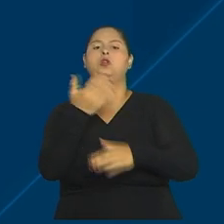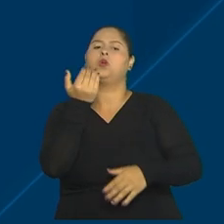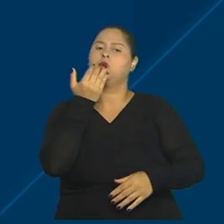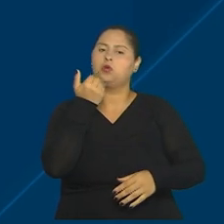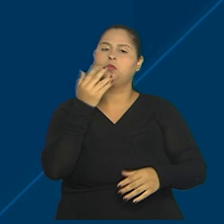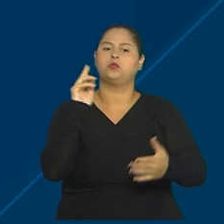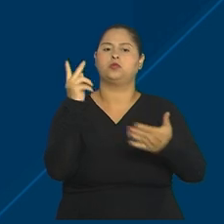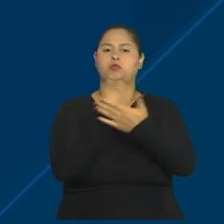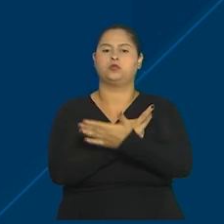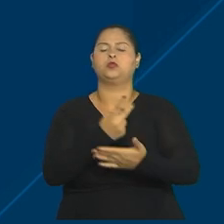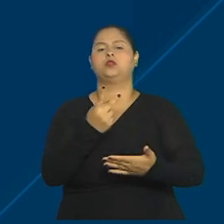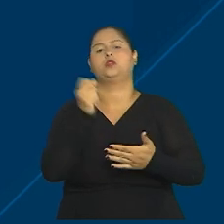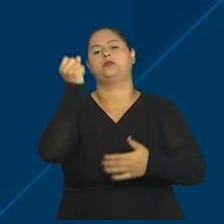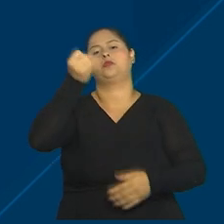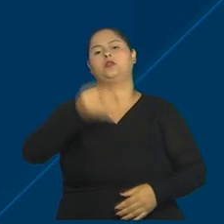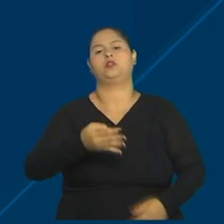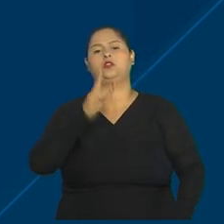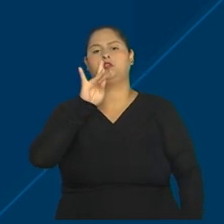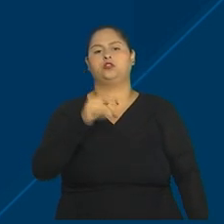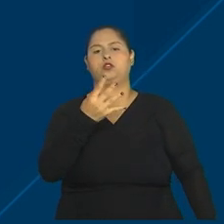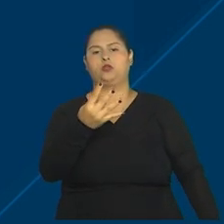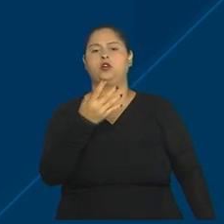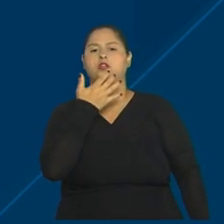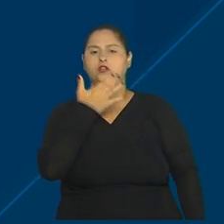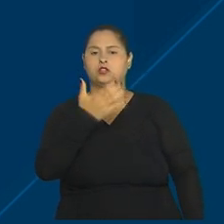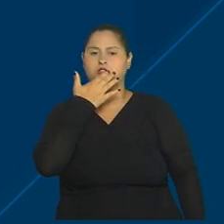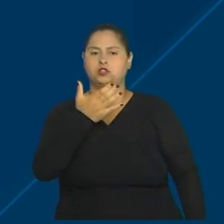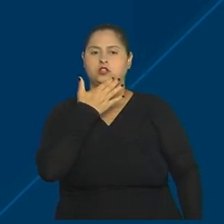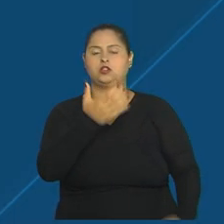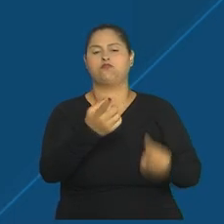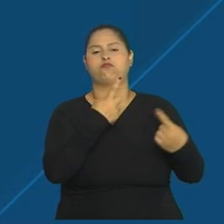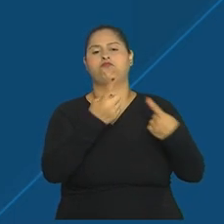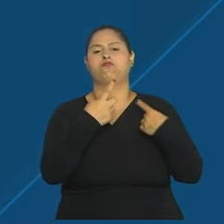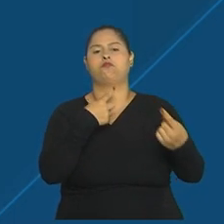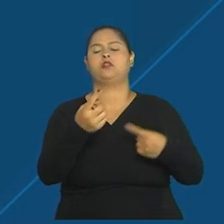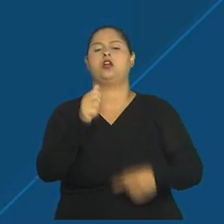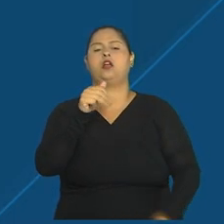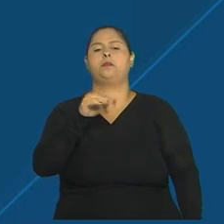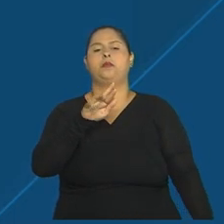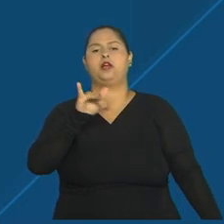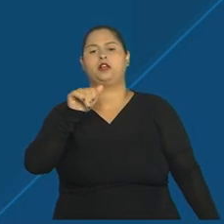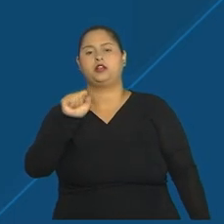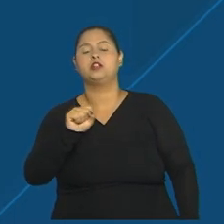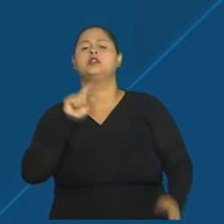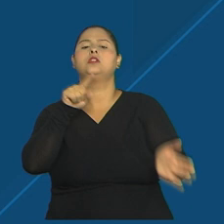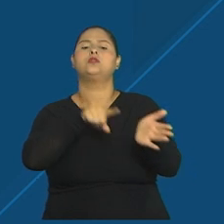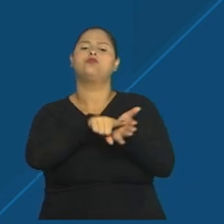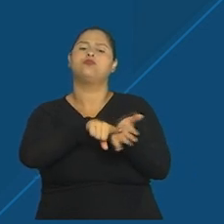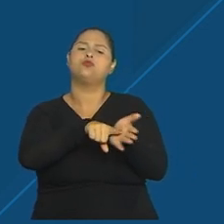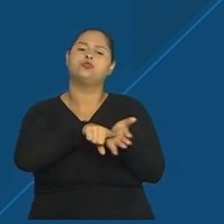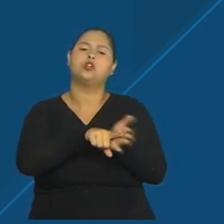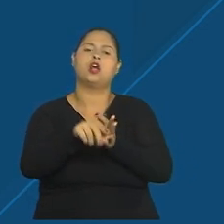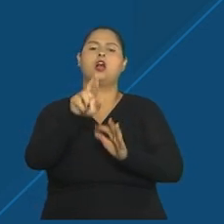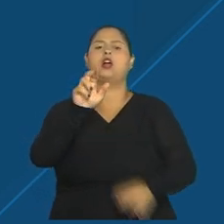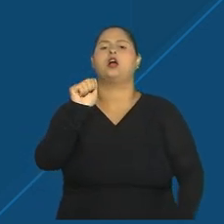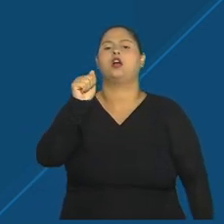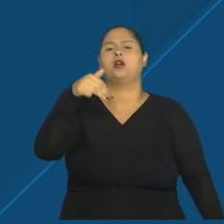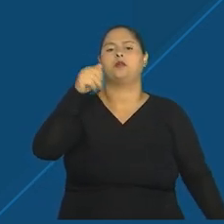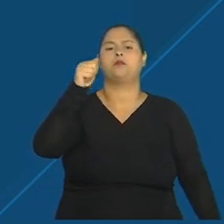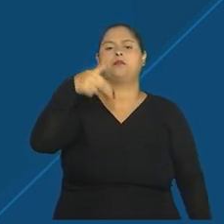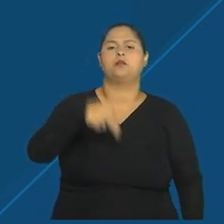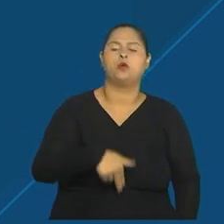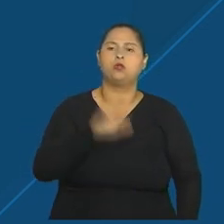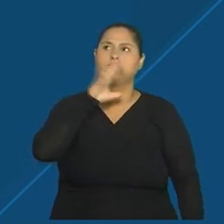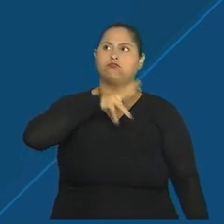ocorrido na madrugada do dia quatro de dezembro na Avenida das Américas segundo as investigações Ramon dirigia a uma velocidade